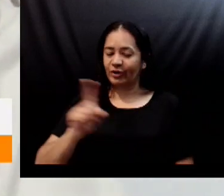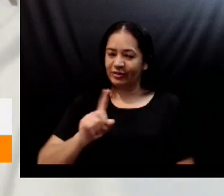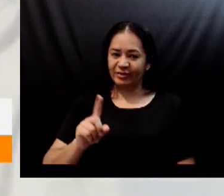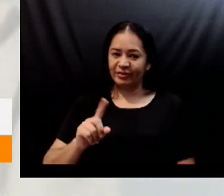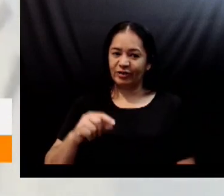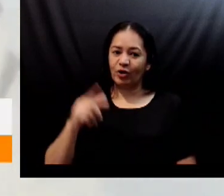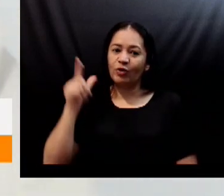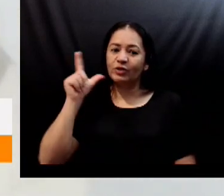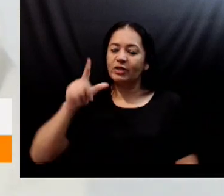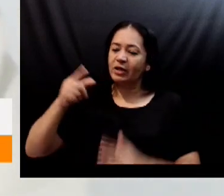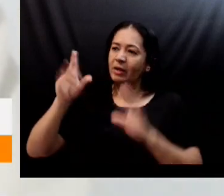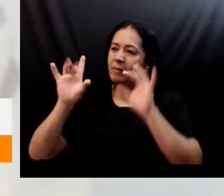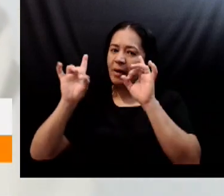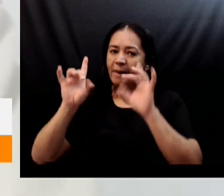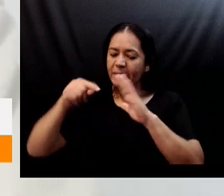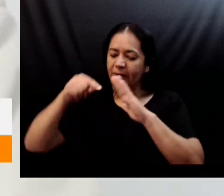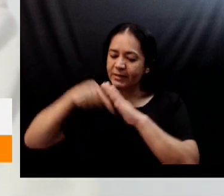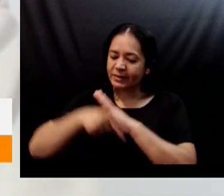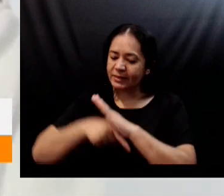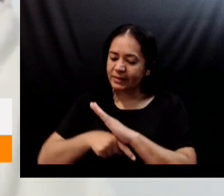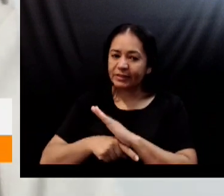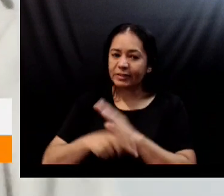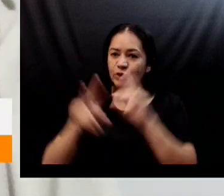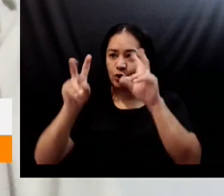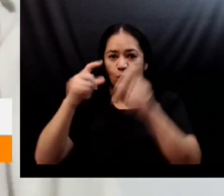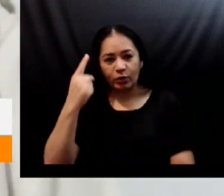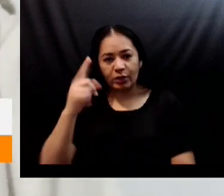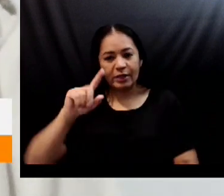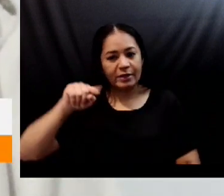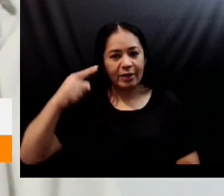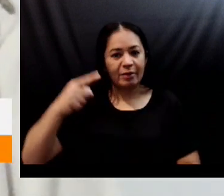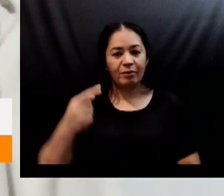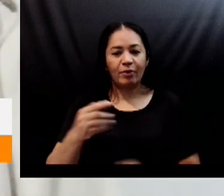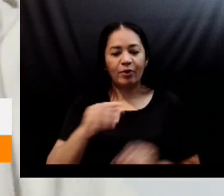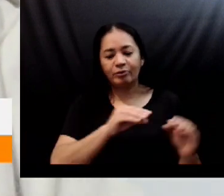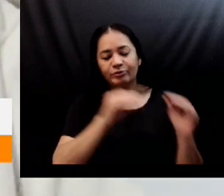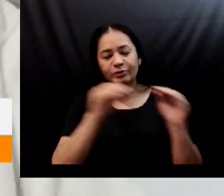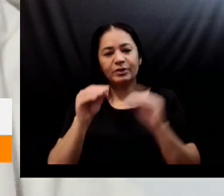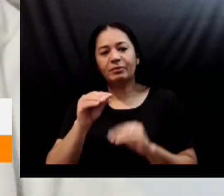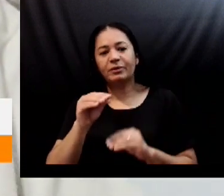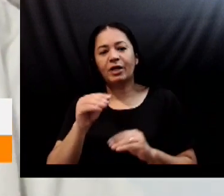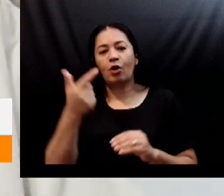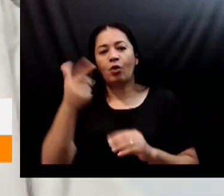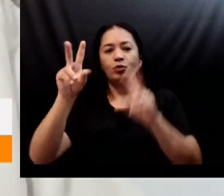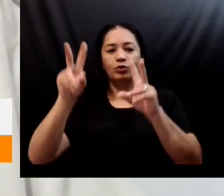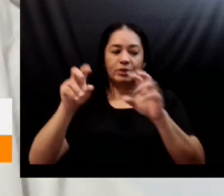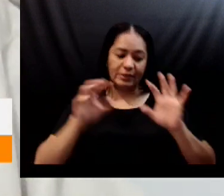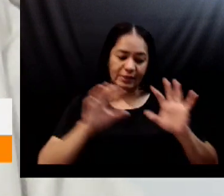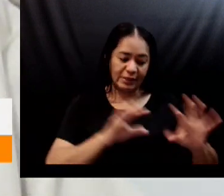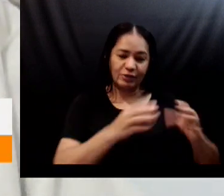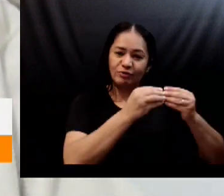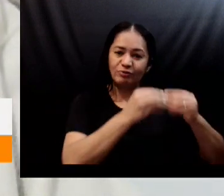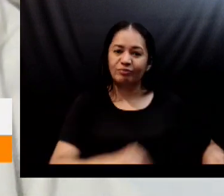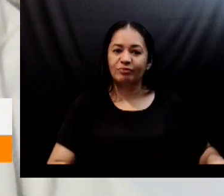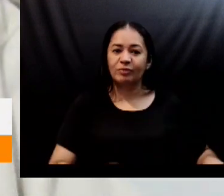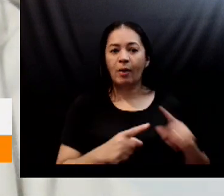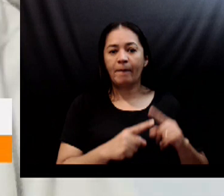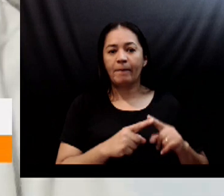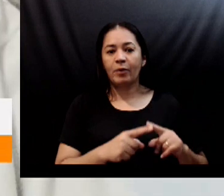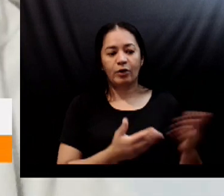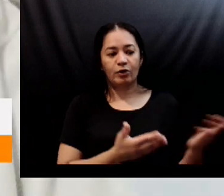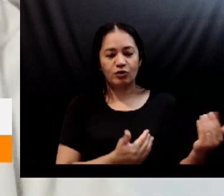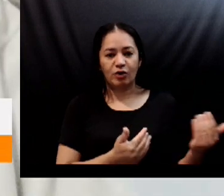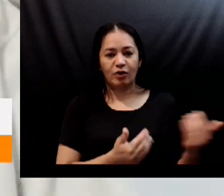em um tema para depois, então, passar para outro tema. Isso é prejudicial. O jovem que começa a vida adulta com essa sensação